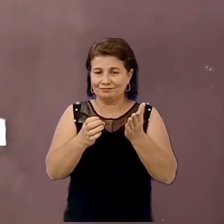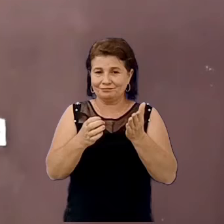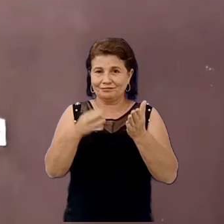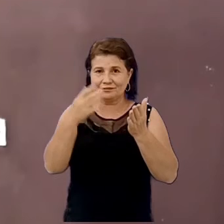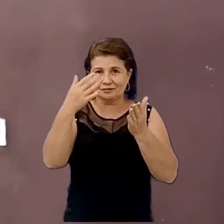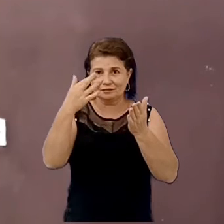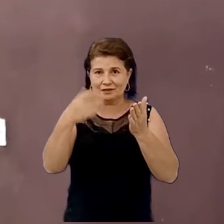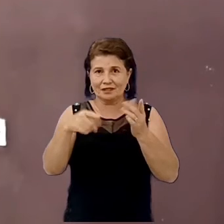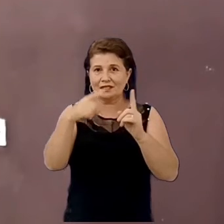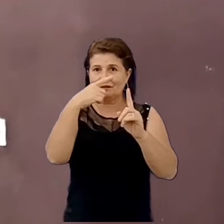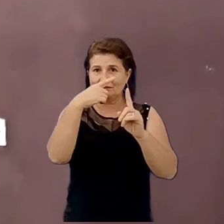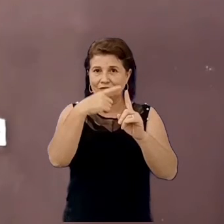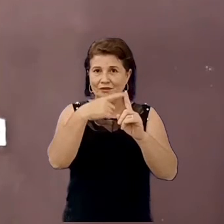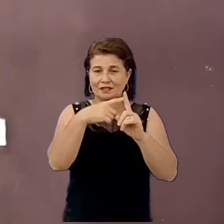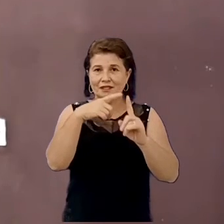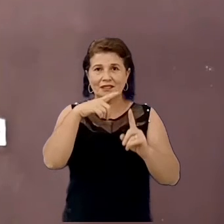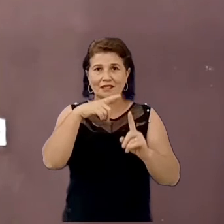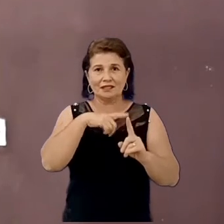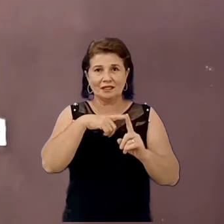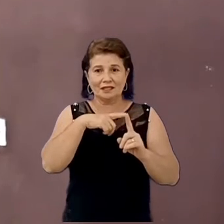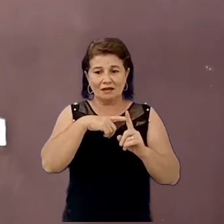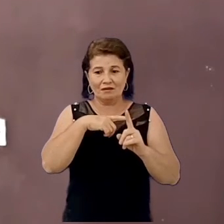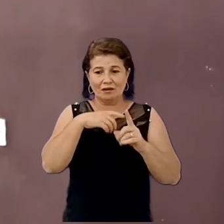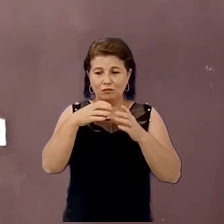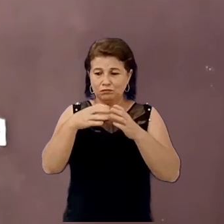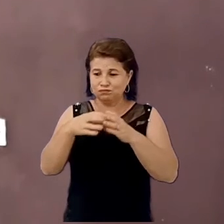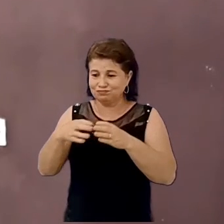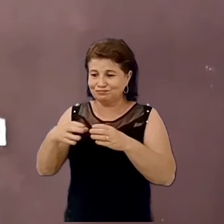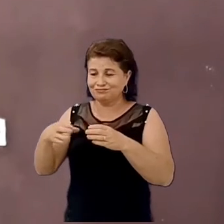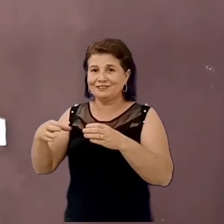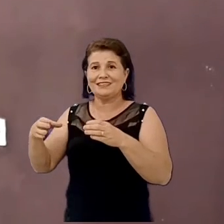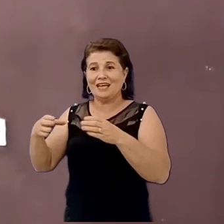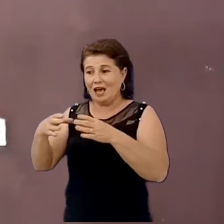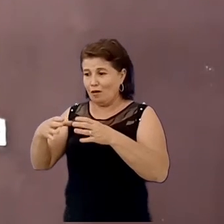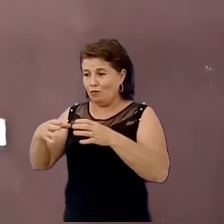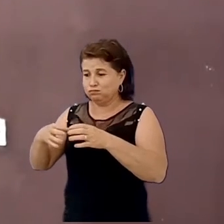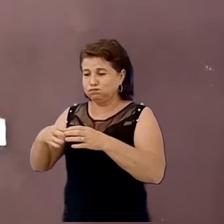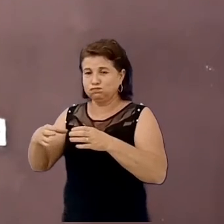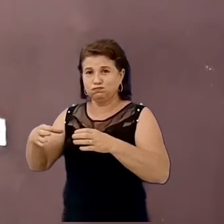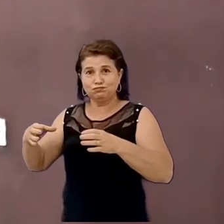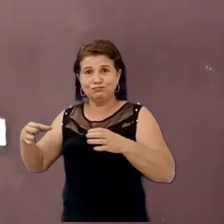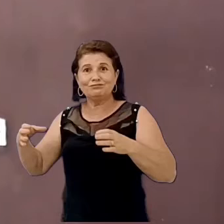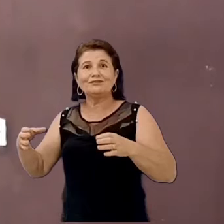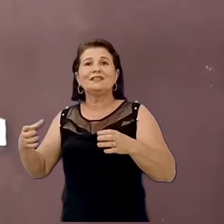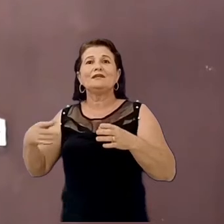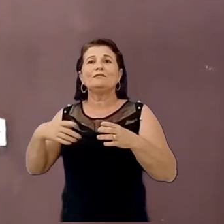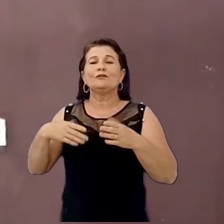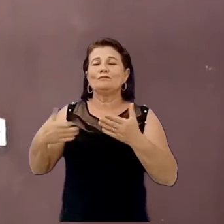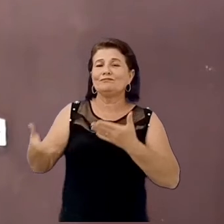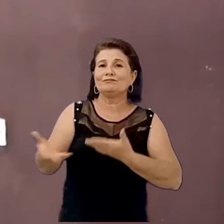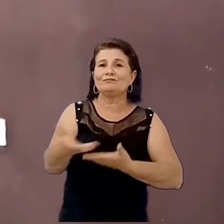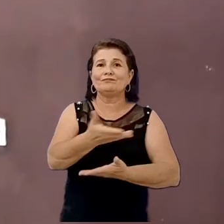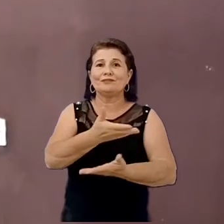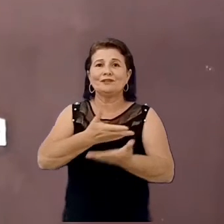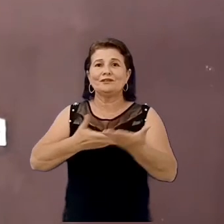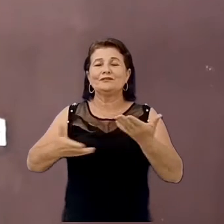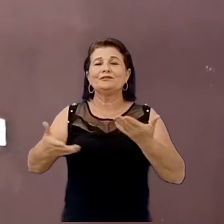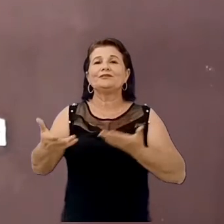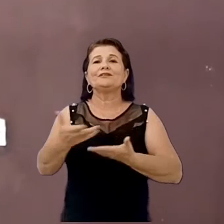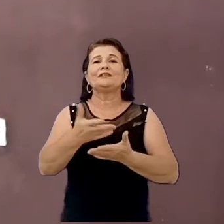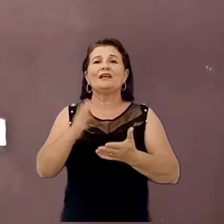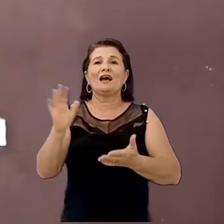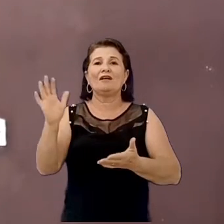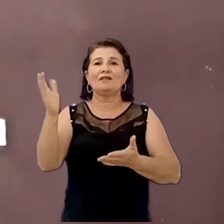Uma igreja que estava gerando frutos, estava crescendo, por meio da ação